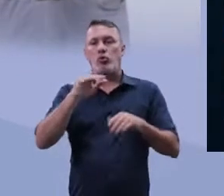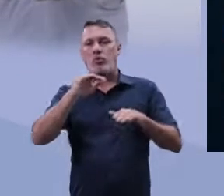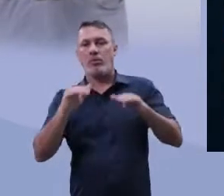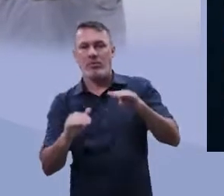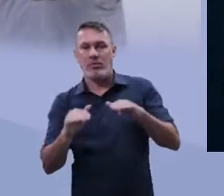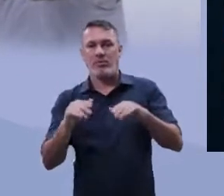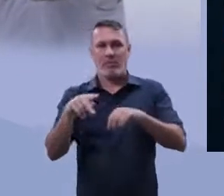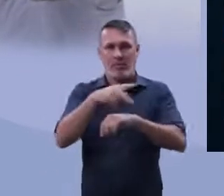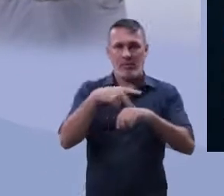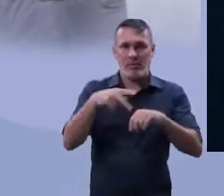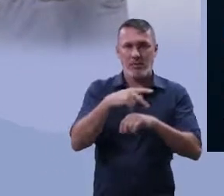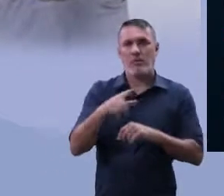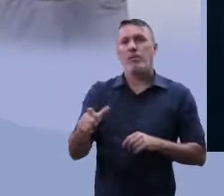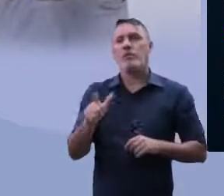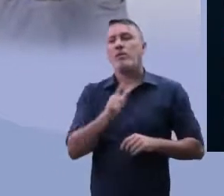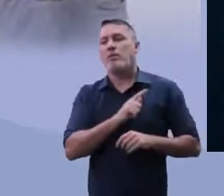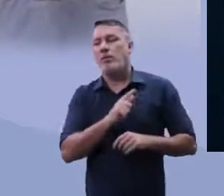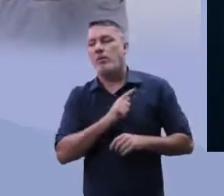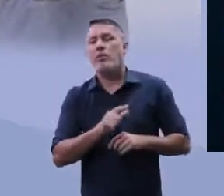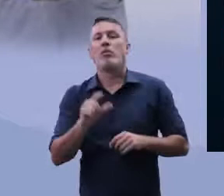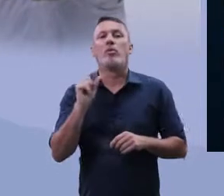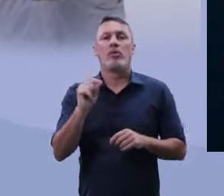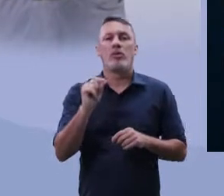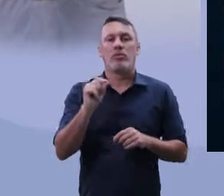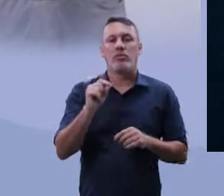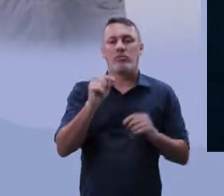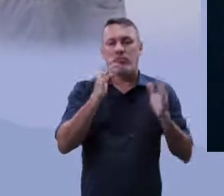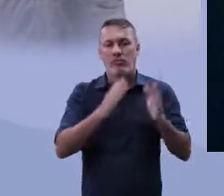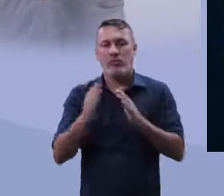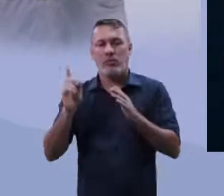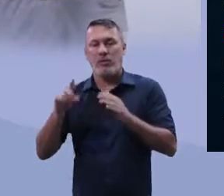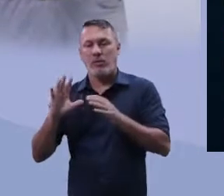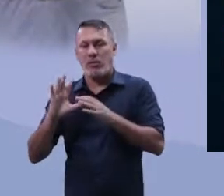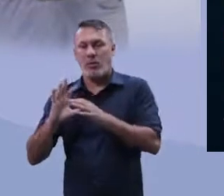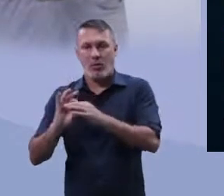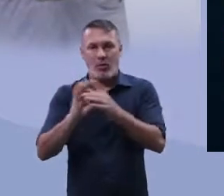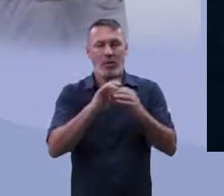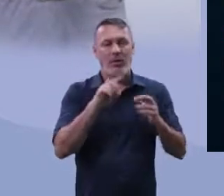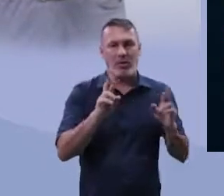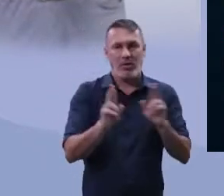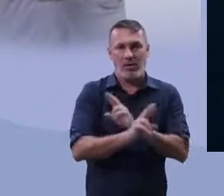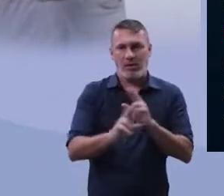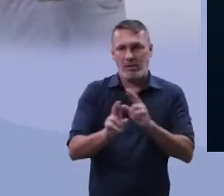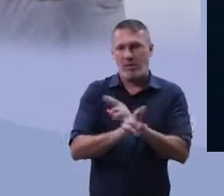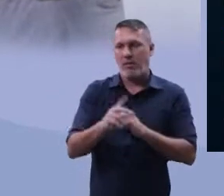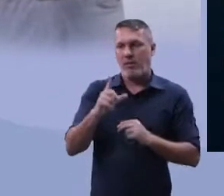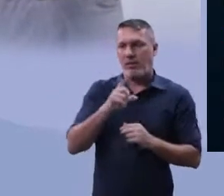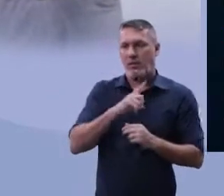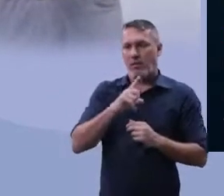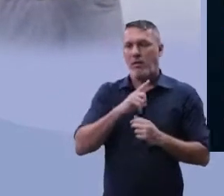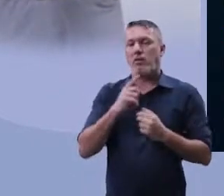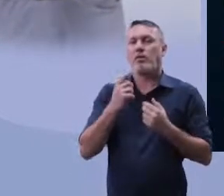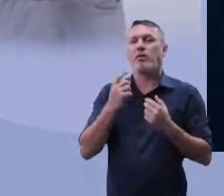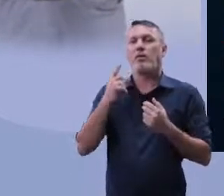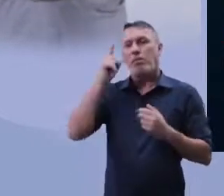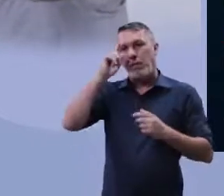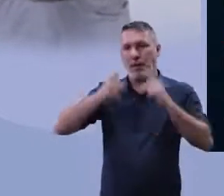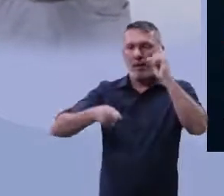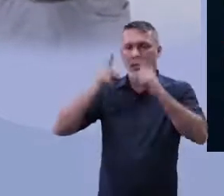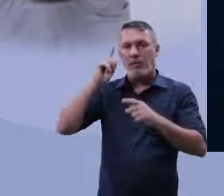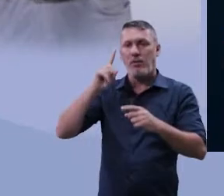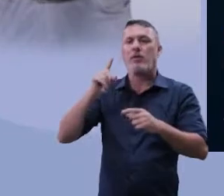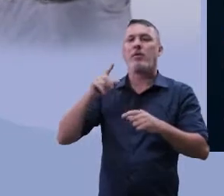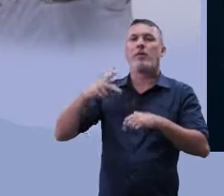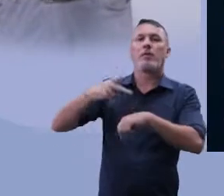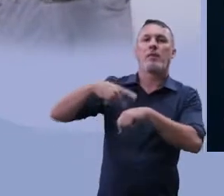países subdesenvolvidos, né, eles vão estar, vamos dizer assim, dentro de um contexto de relação, mandando de